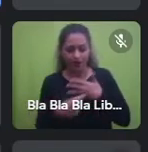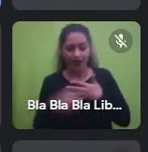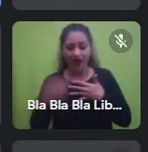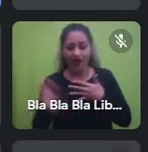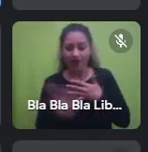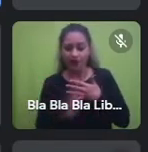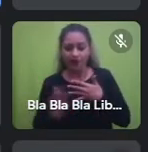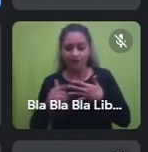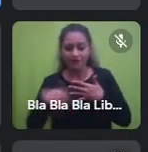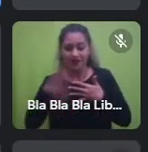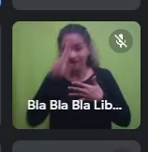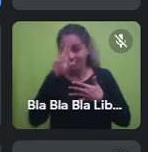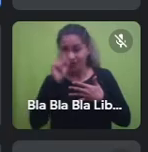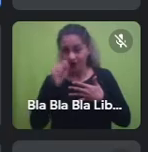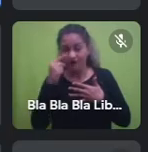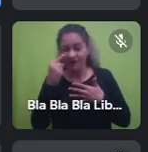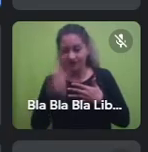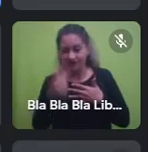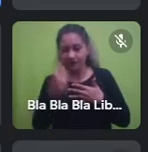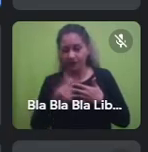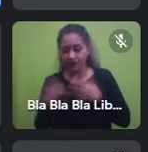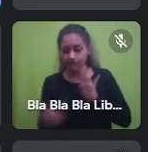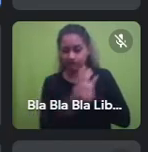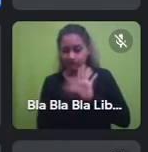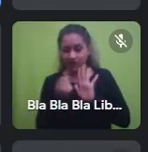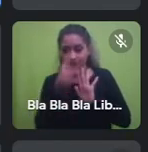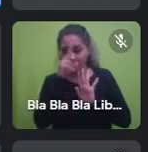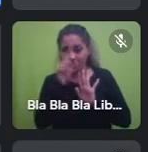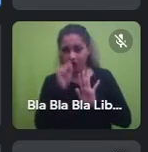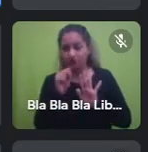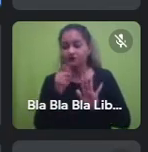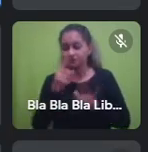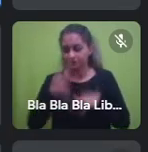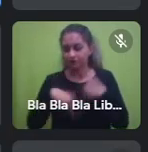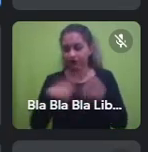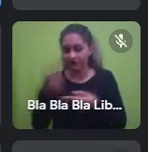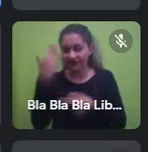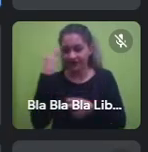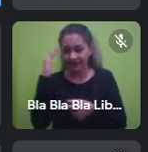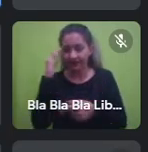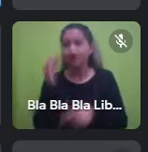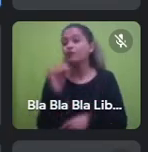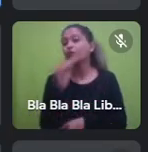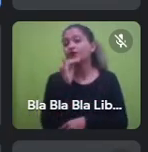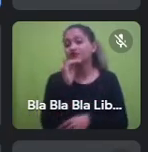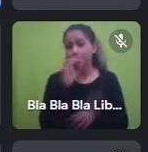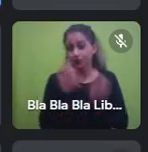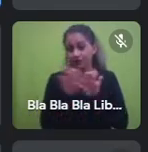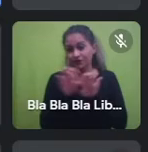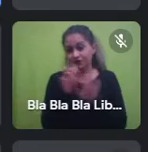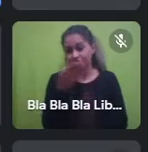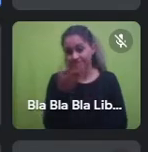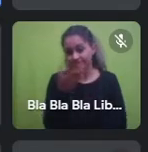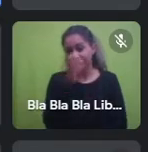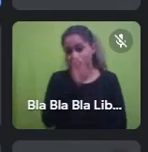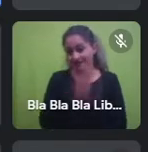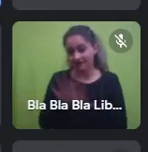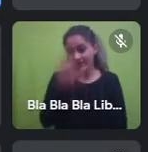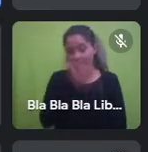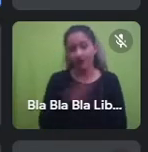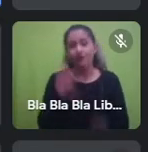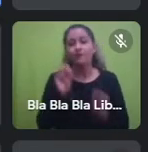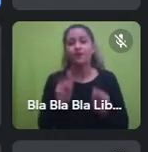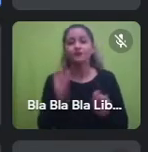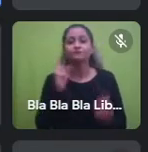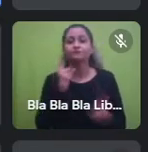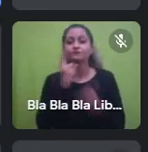deposição de metais. E vocês vão já ver por quê, né, daqui a pouquinho. Mas, por exemplo, numa estrutura como essa, eu posso